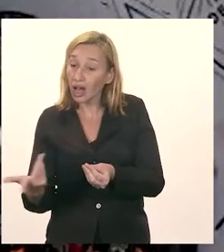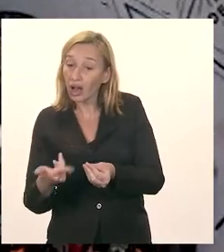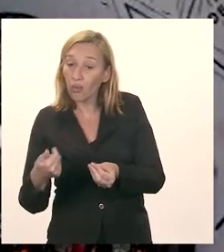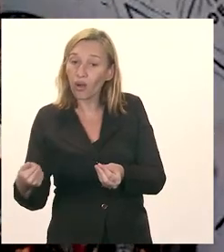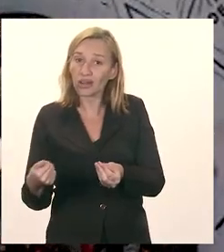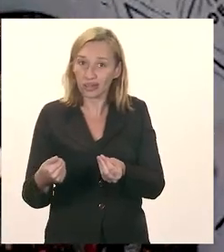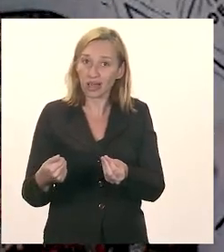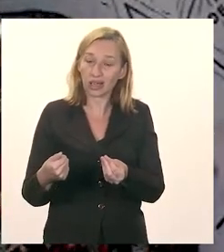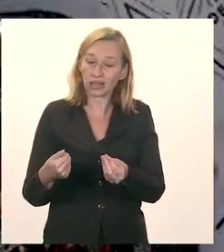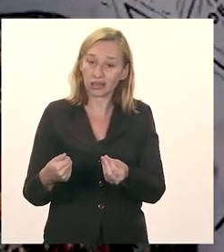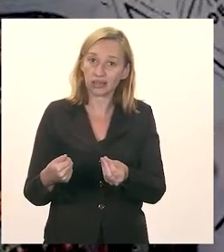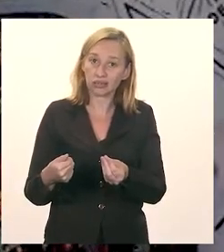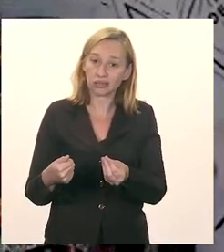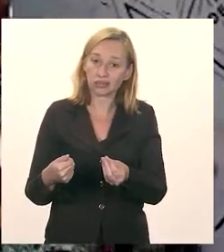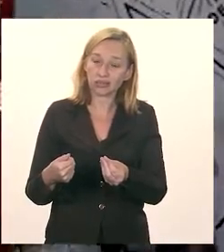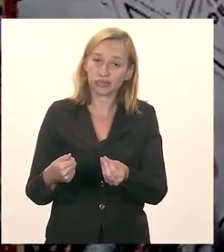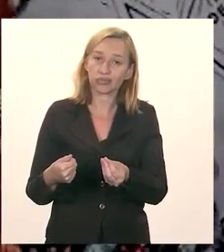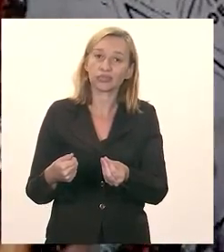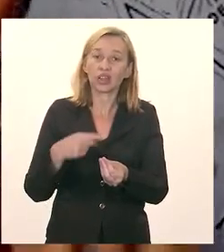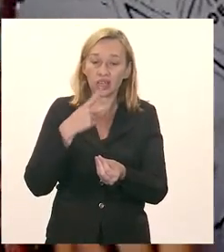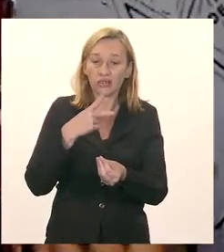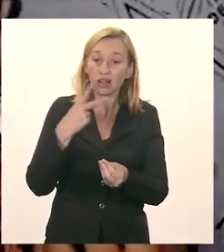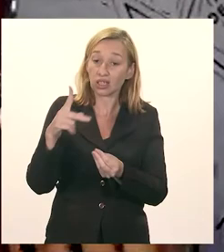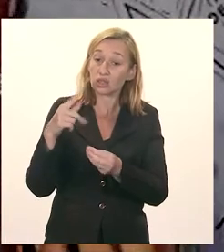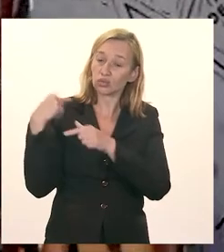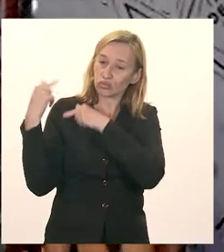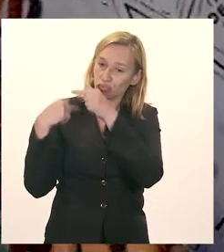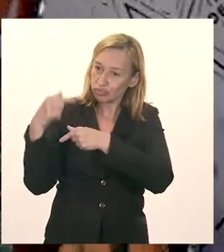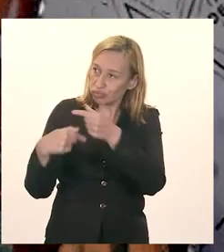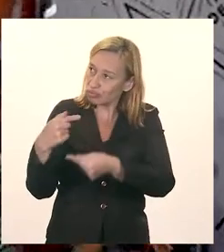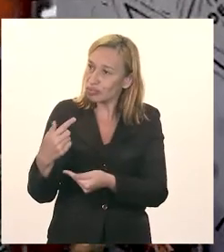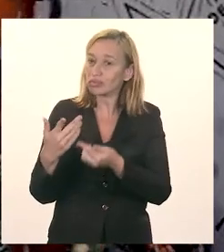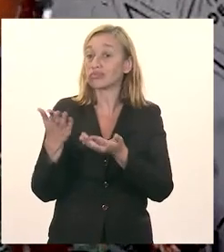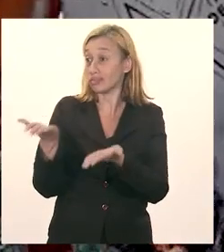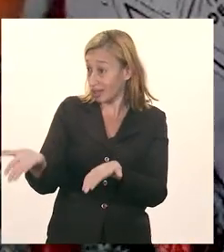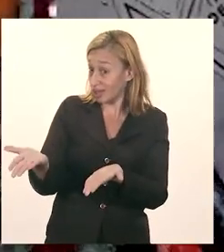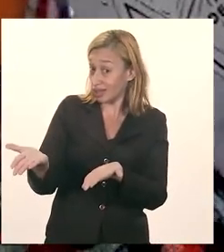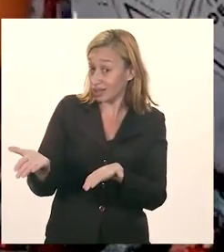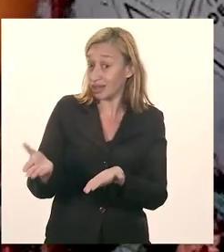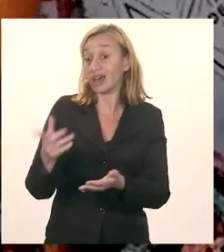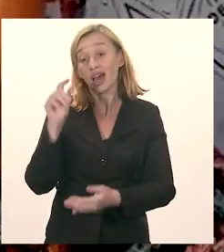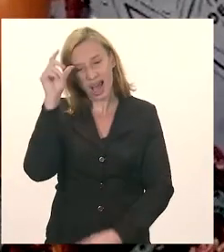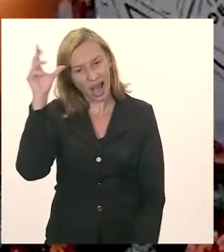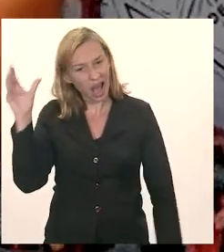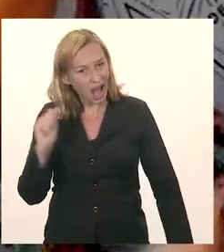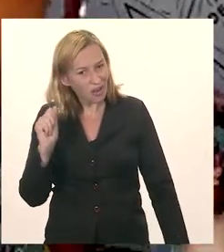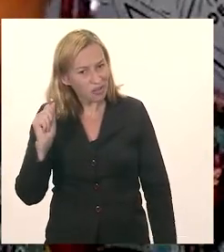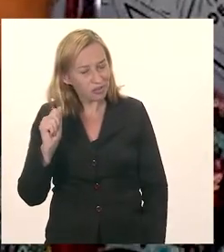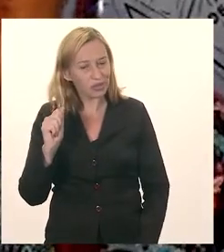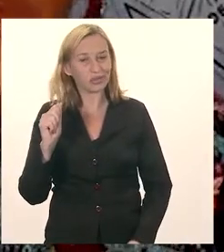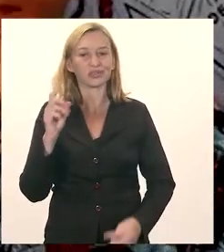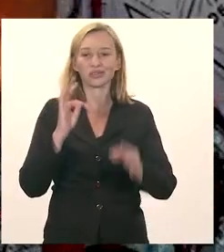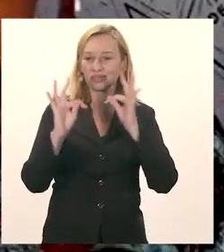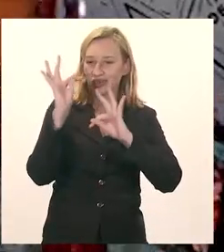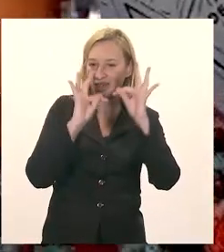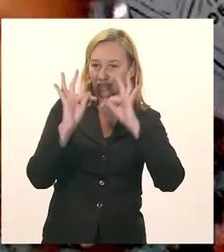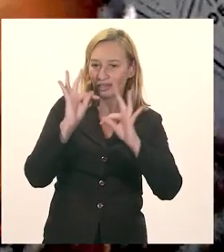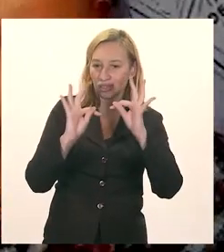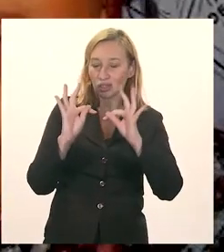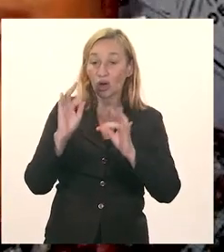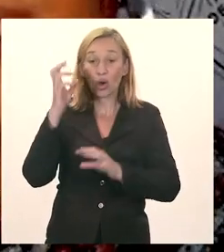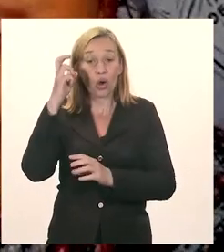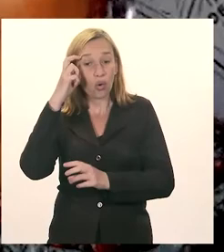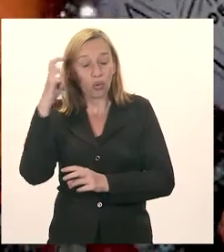atualidade algo que fala das suas raízes. Então, tá aí. o afrofuturismo juntando